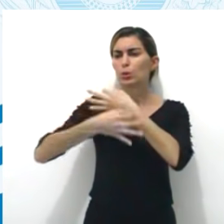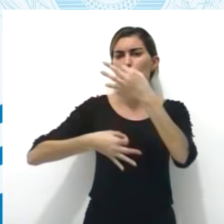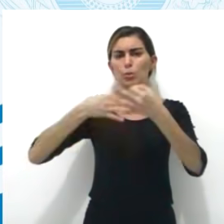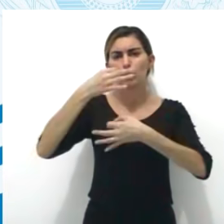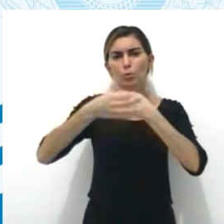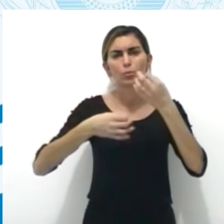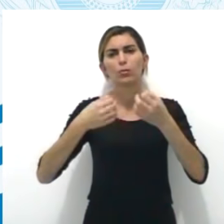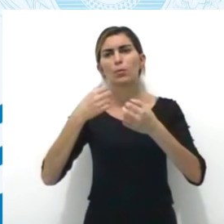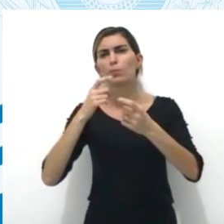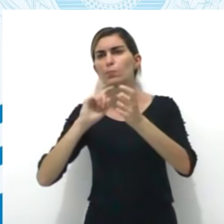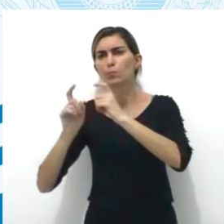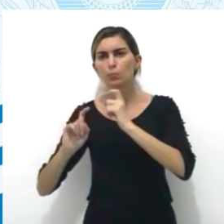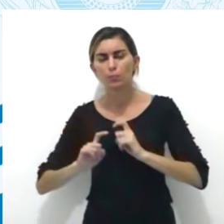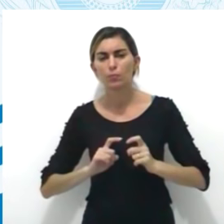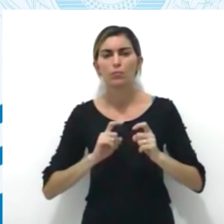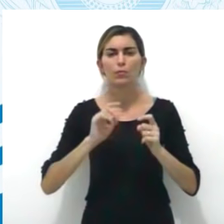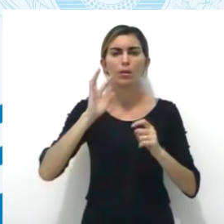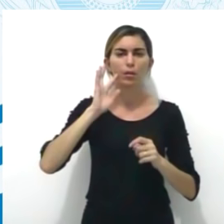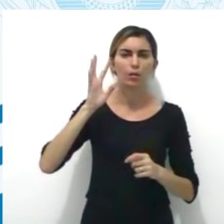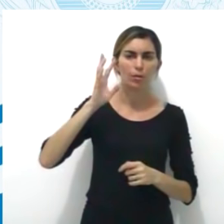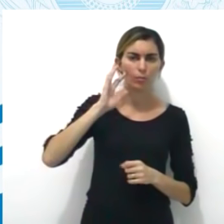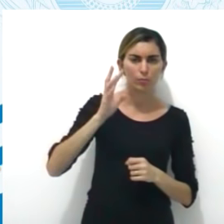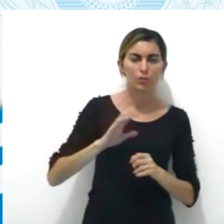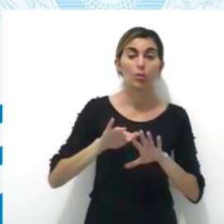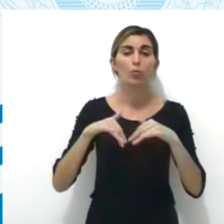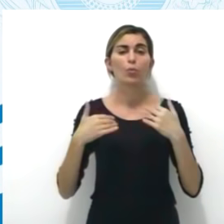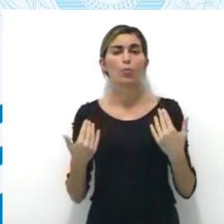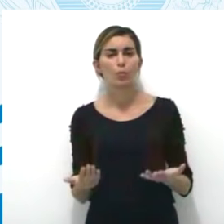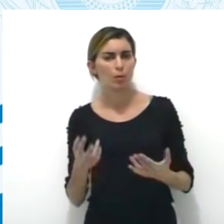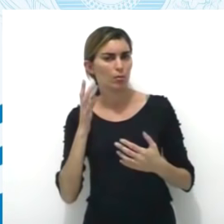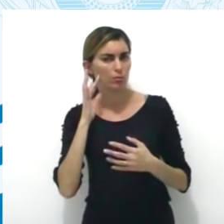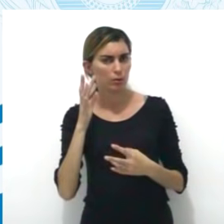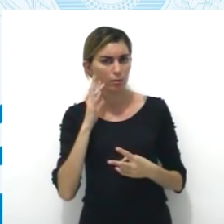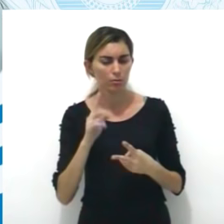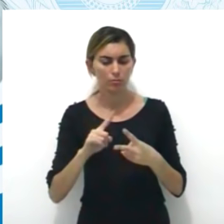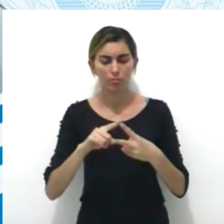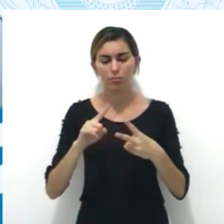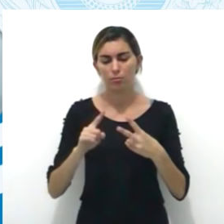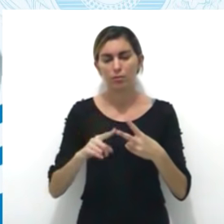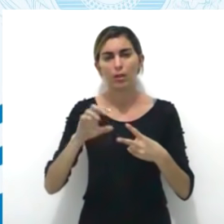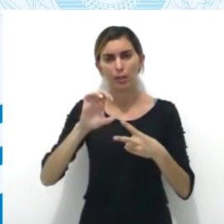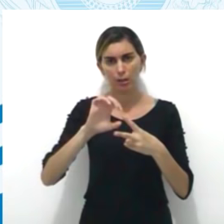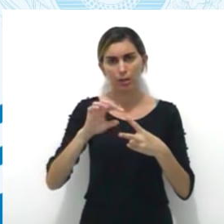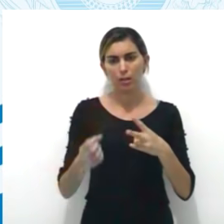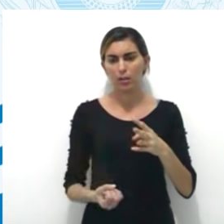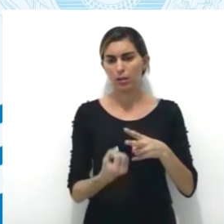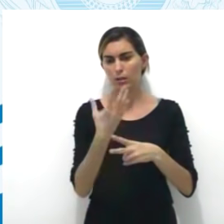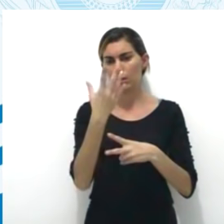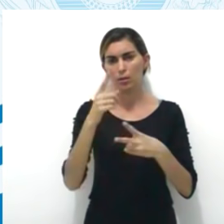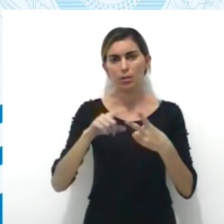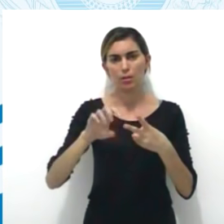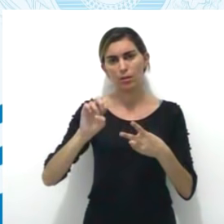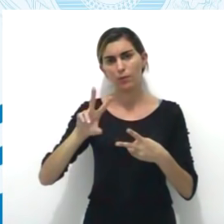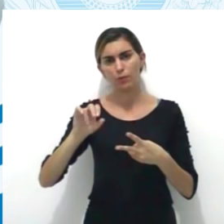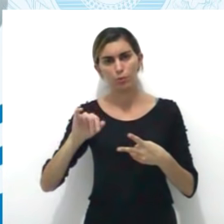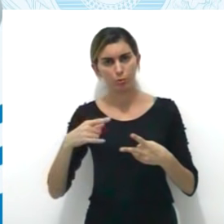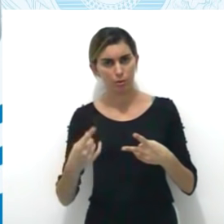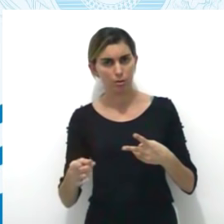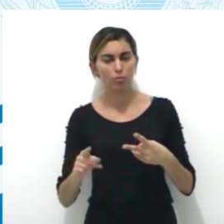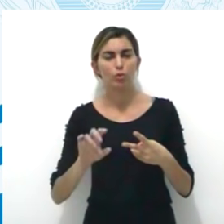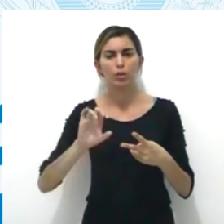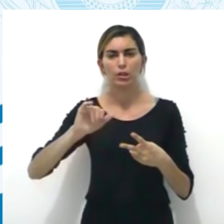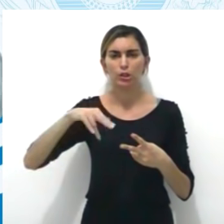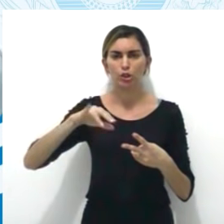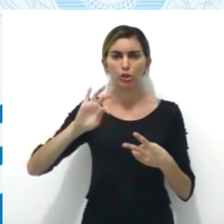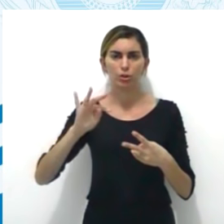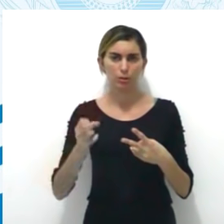discussão entre as teorias. Quais são as teorias? Criacionistas e